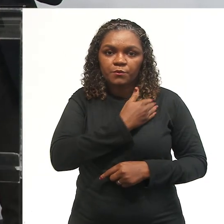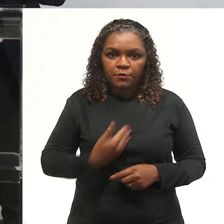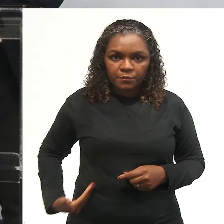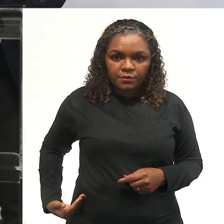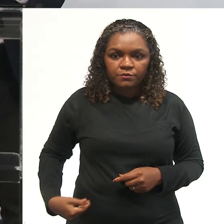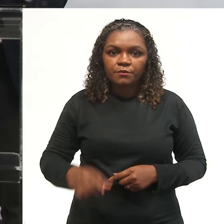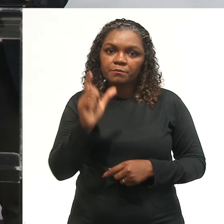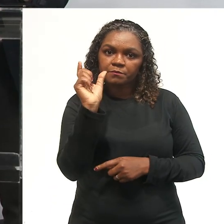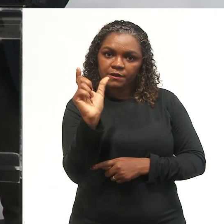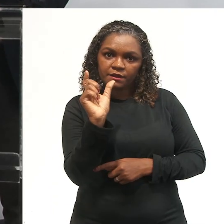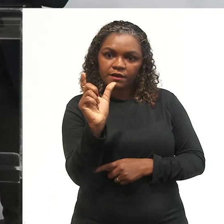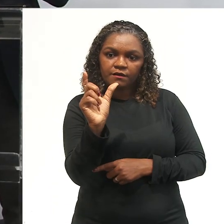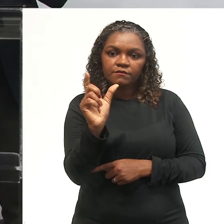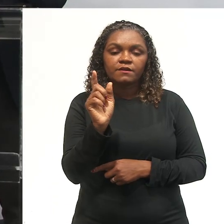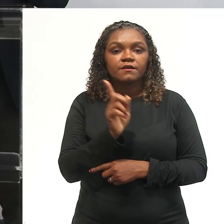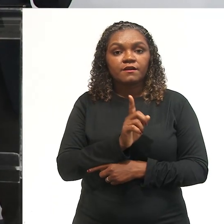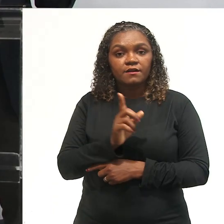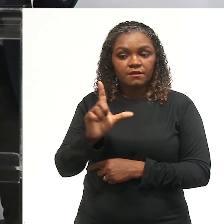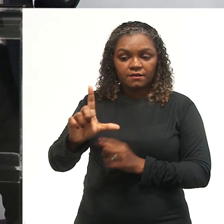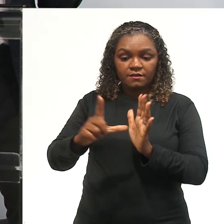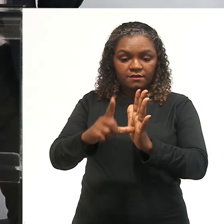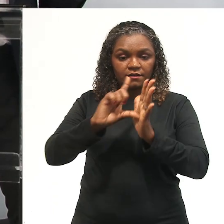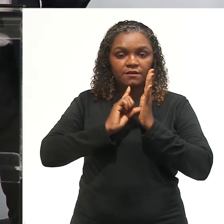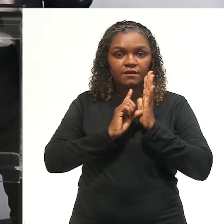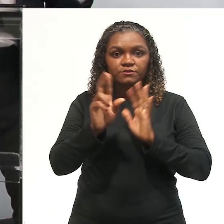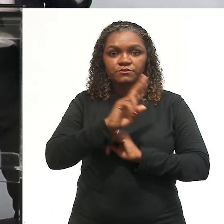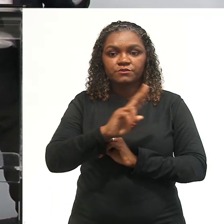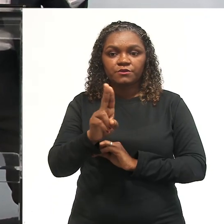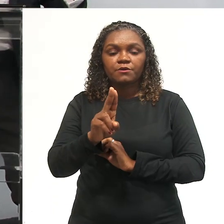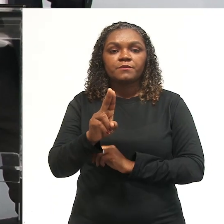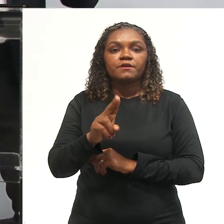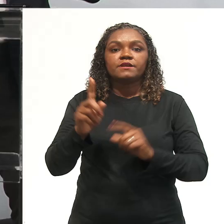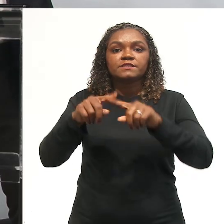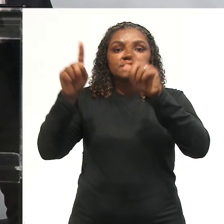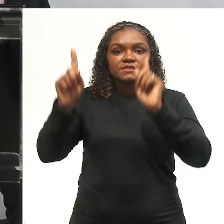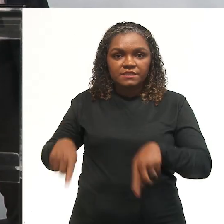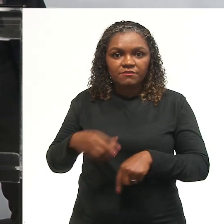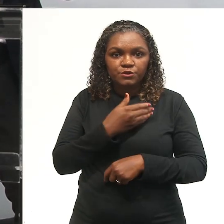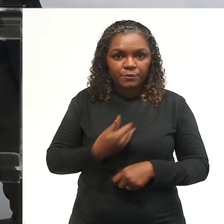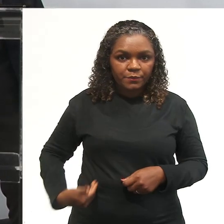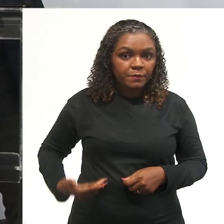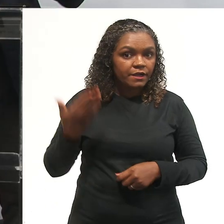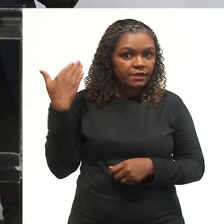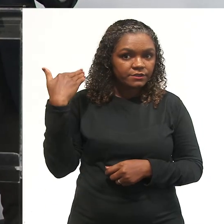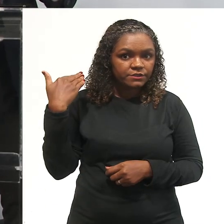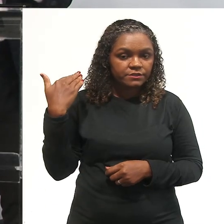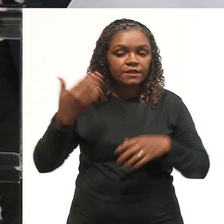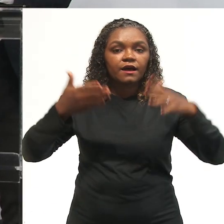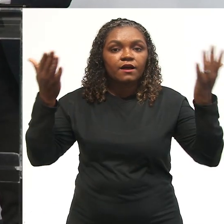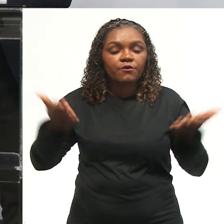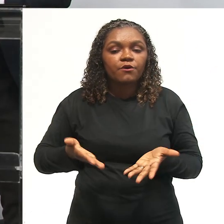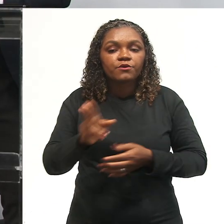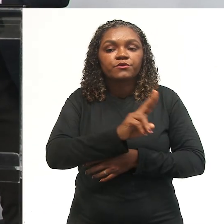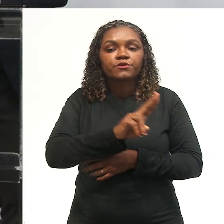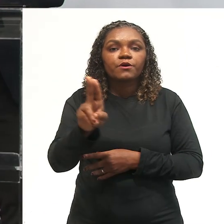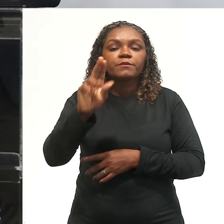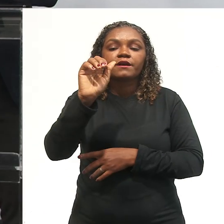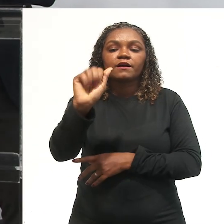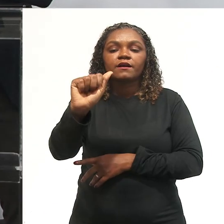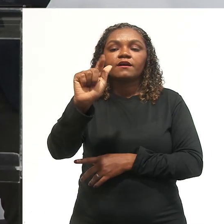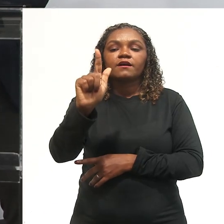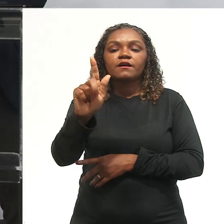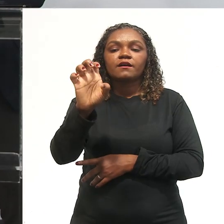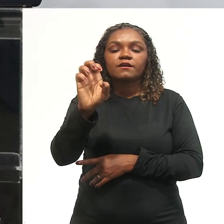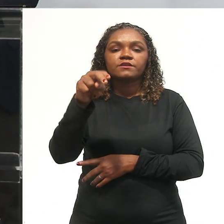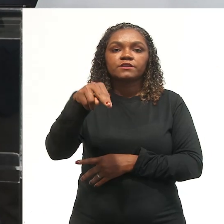mudou a nomenclatura. Ele antes, que era conhecido como servidor público, como agente público, agora ele é conhecido